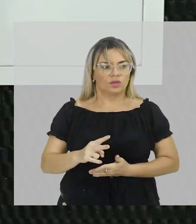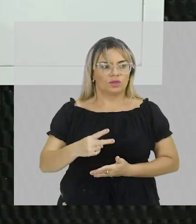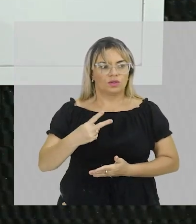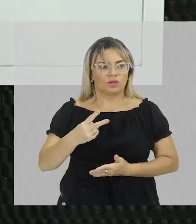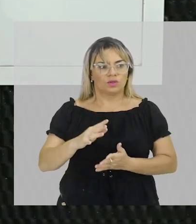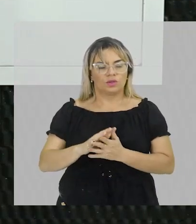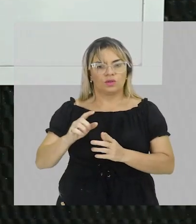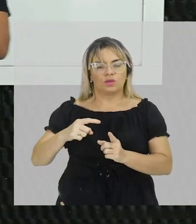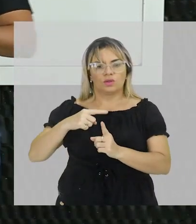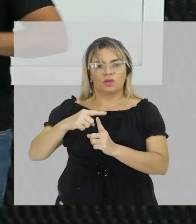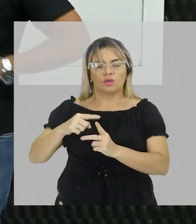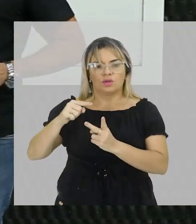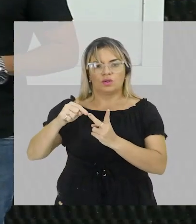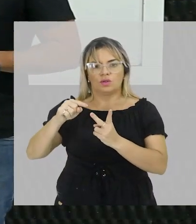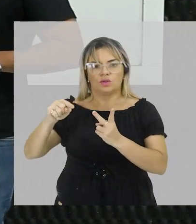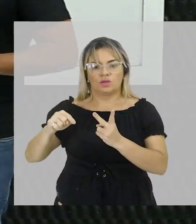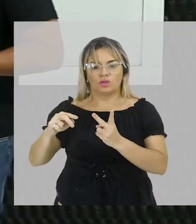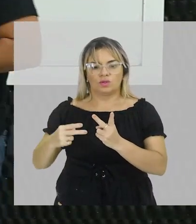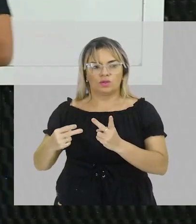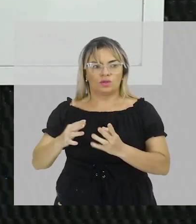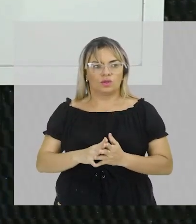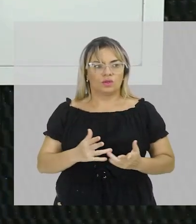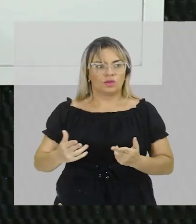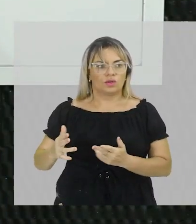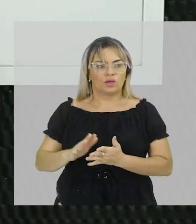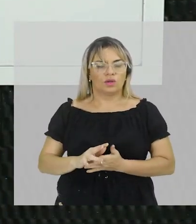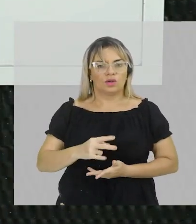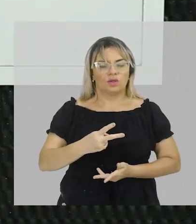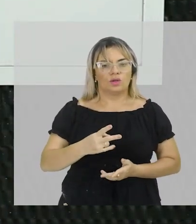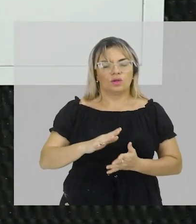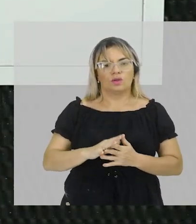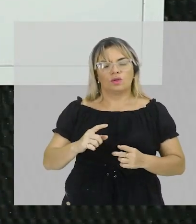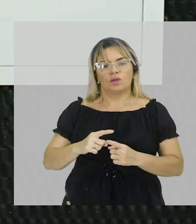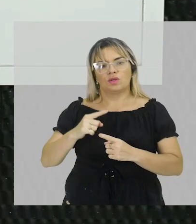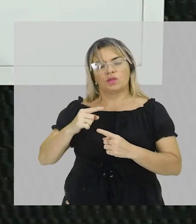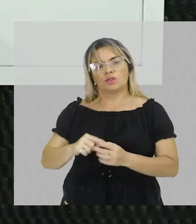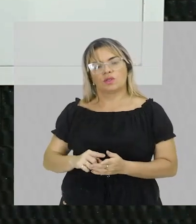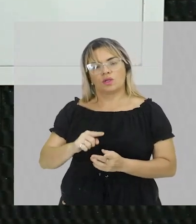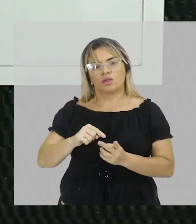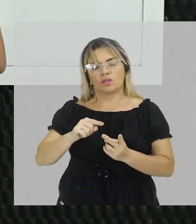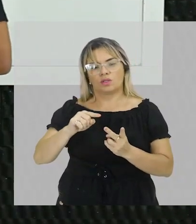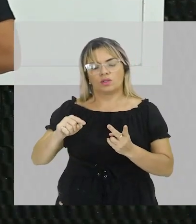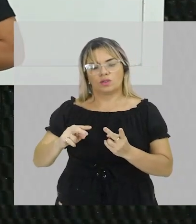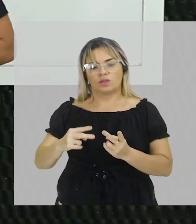raiz de 2 é 2 mais raiz de 2 ao quadrado. Tá? Então, essa conta aqui em